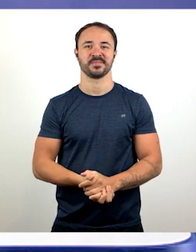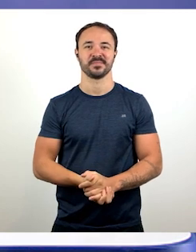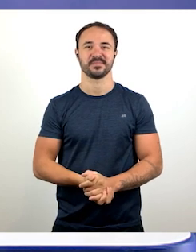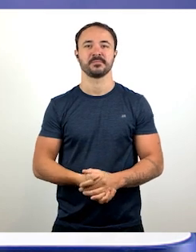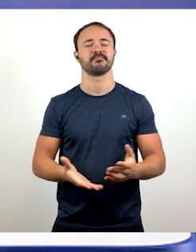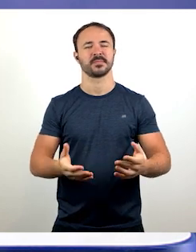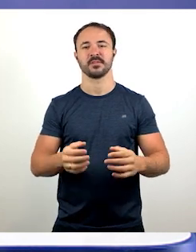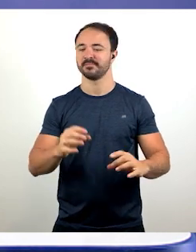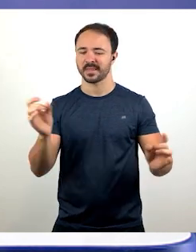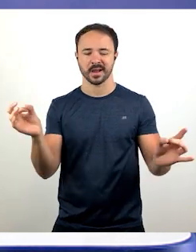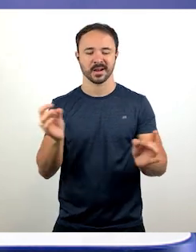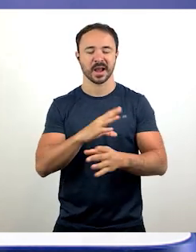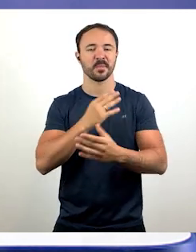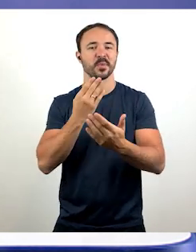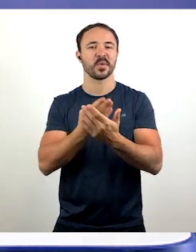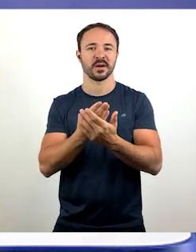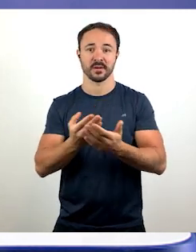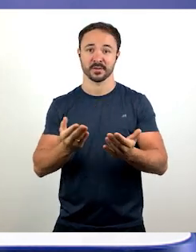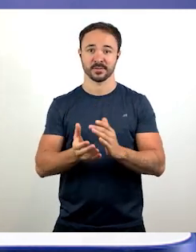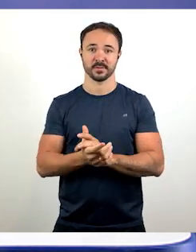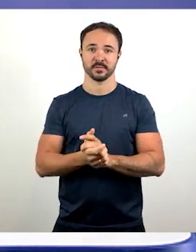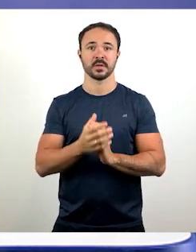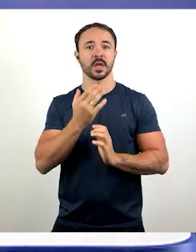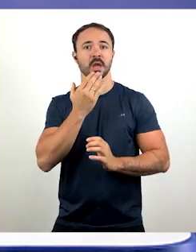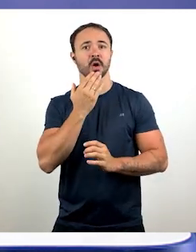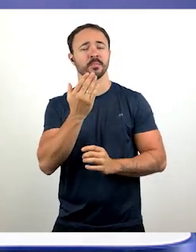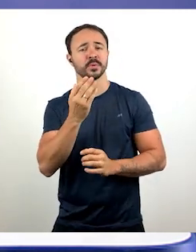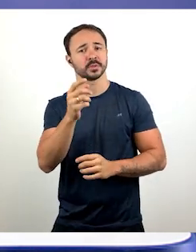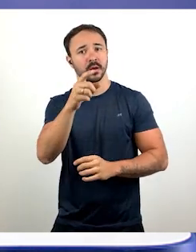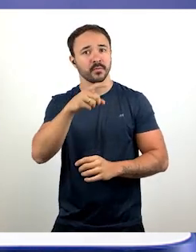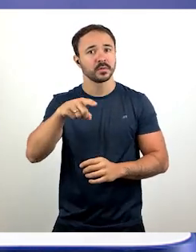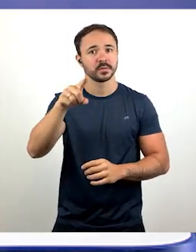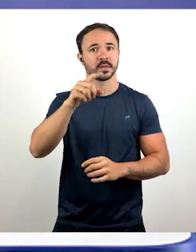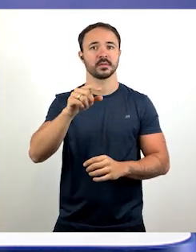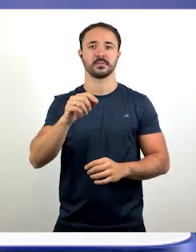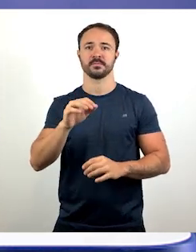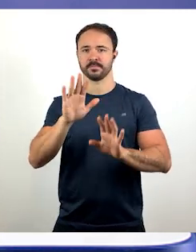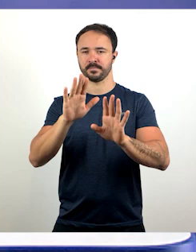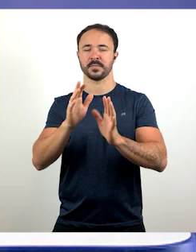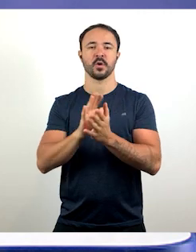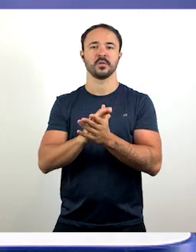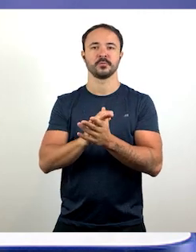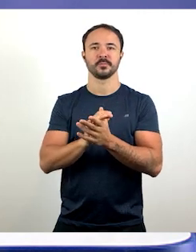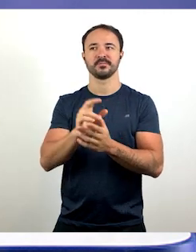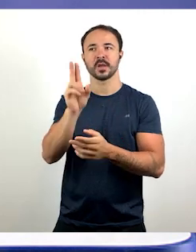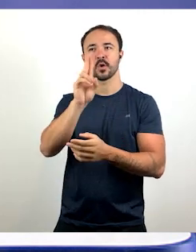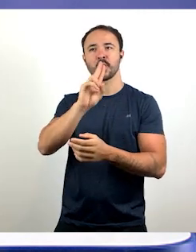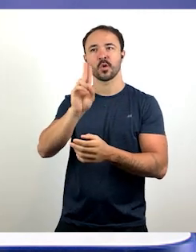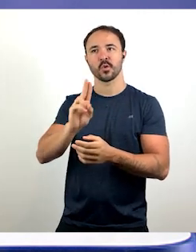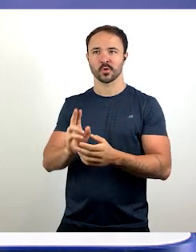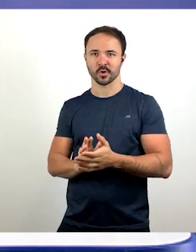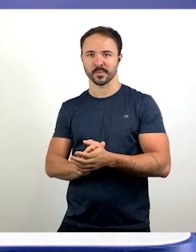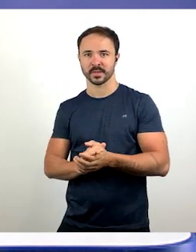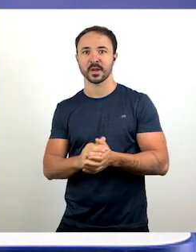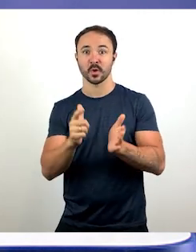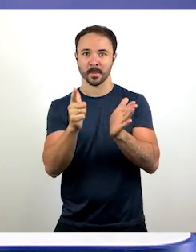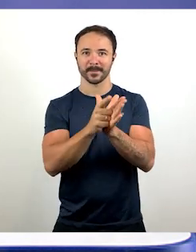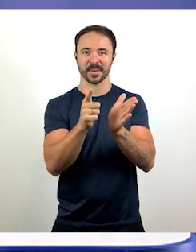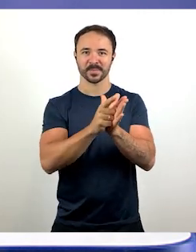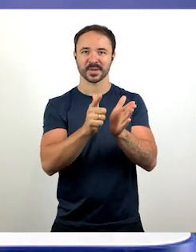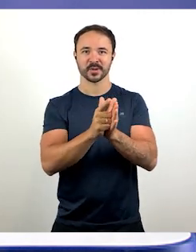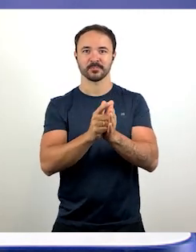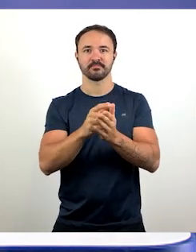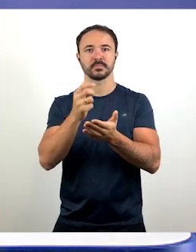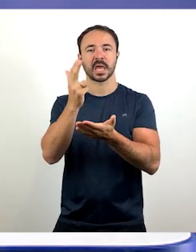aula de hoje, nós finalizamos e eu peço que vocês façam o seguinte: coloquem aí o nome de vocês